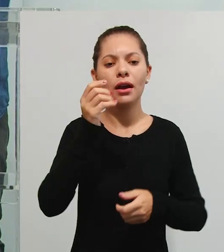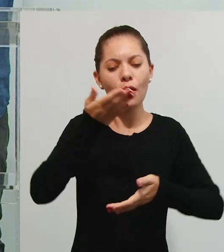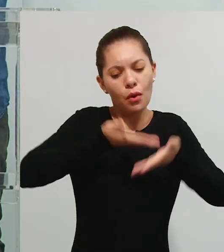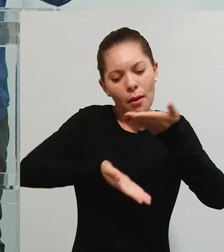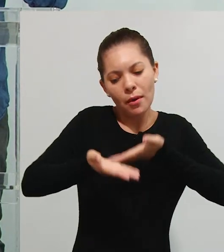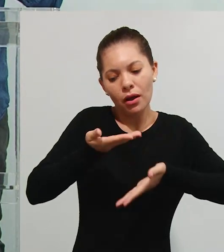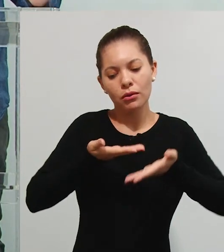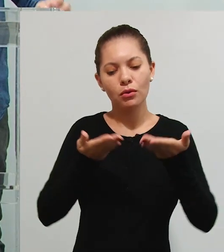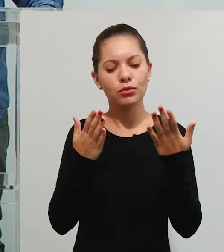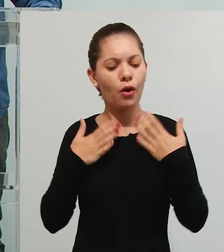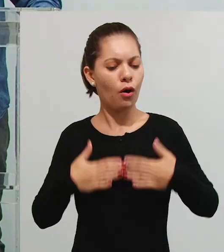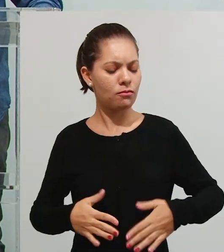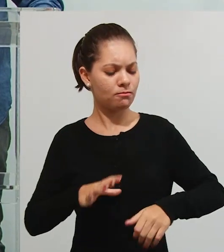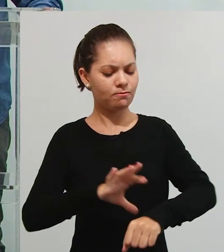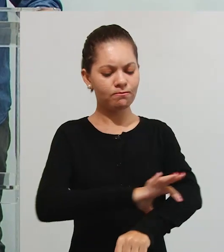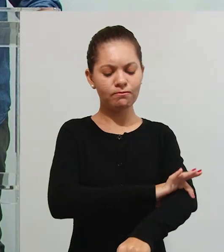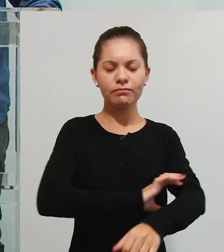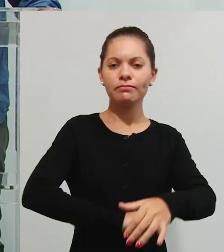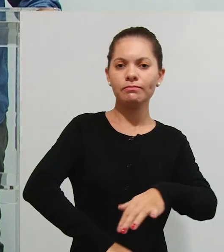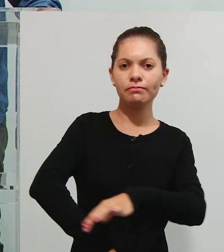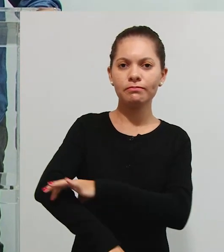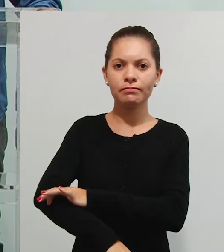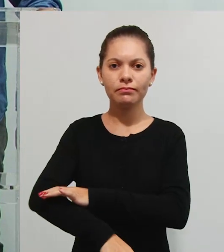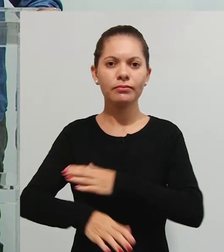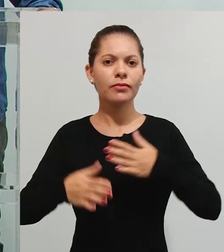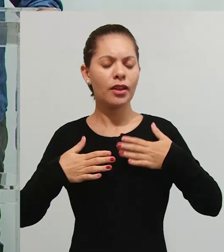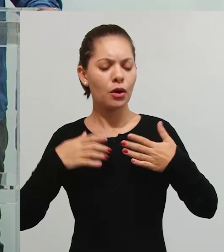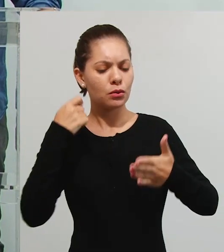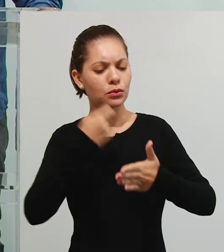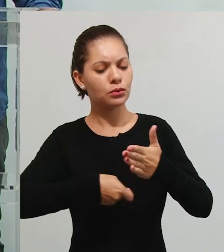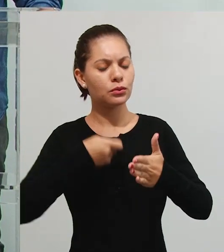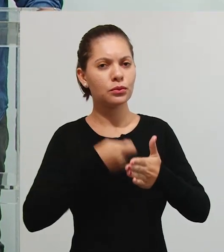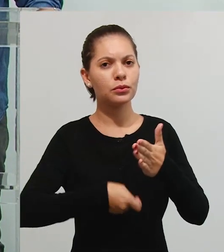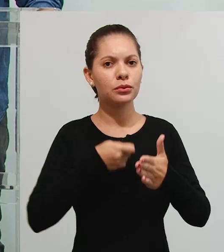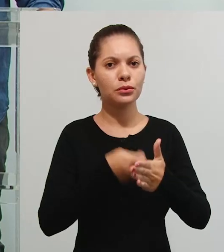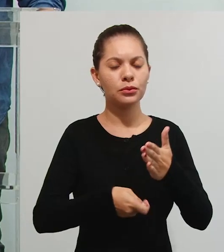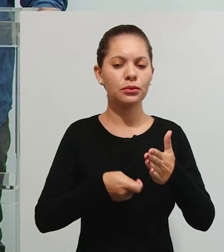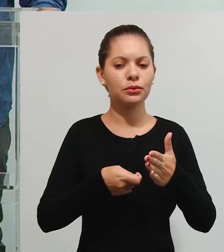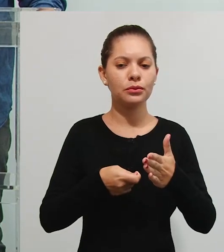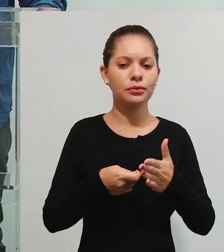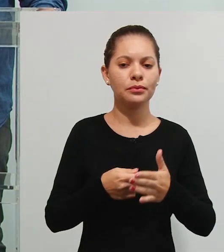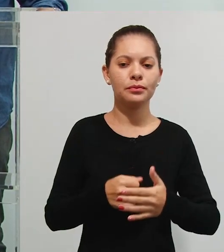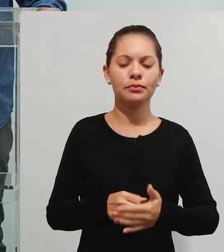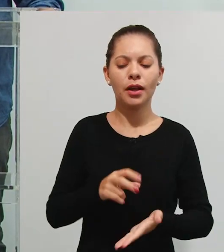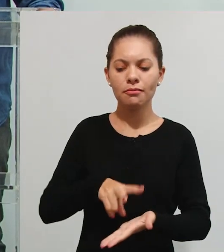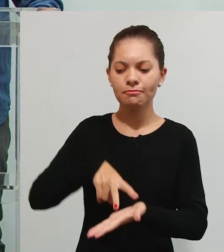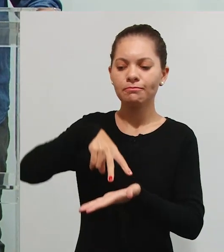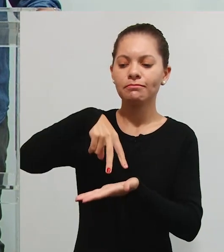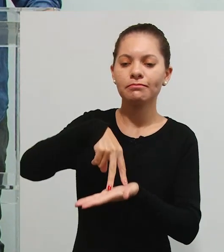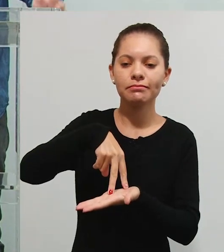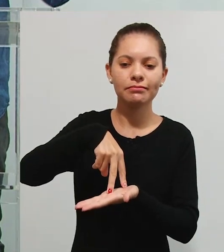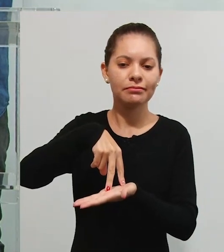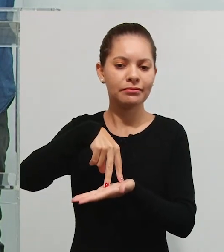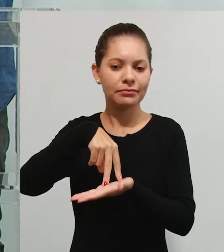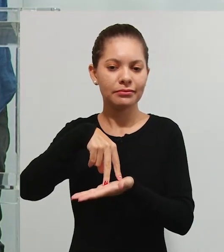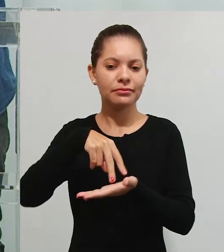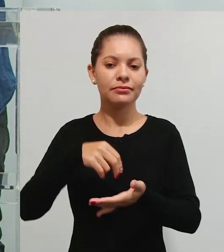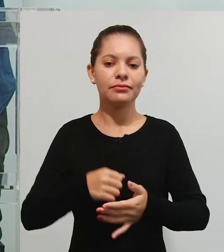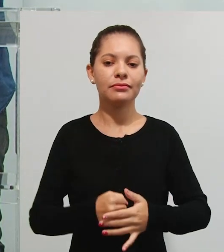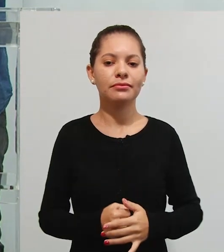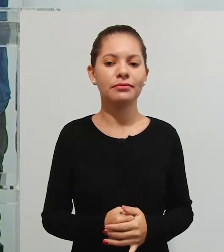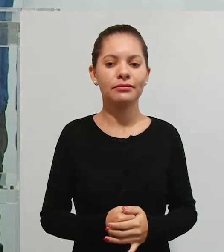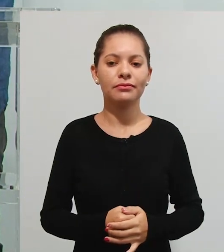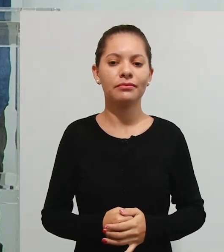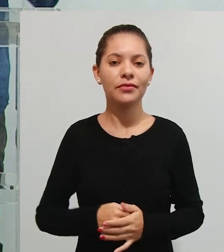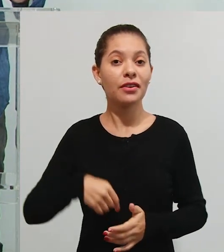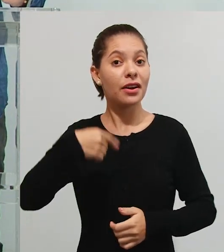que veste a camisa, que soa por aquela camisa. É aquele colaborador que vai se destacar no meio de tantos outros. Aquele que vai ficar um